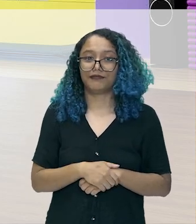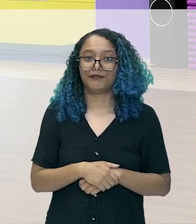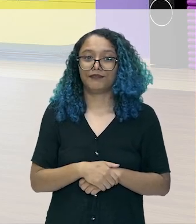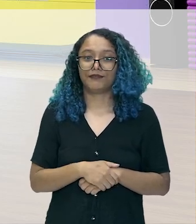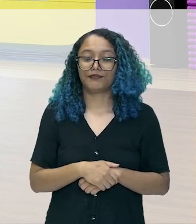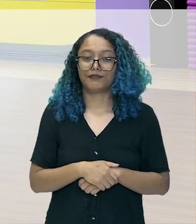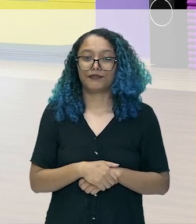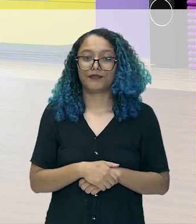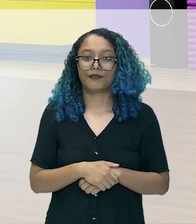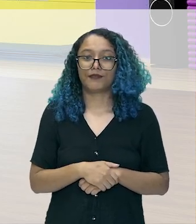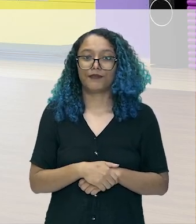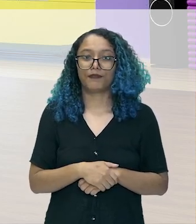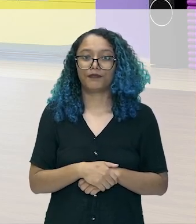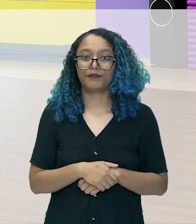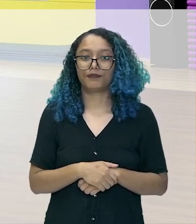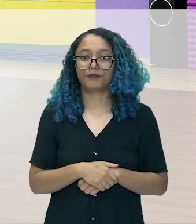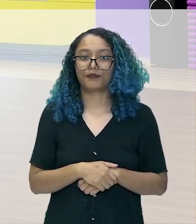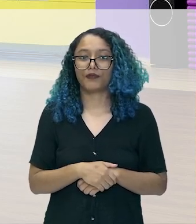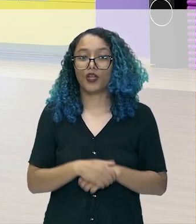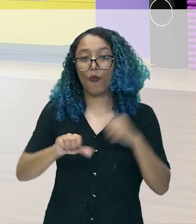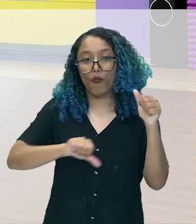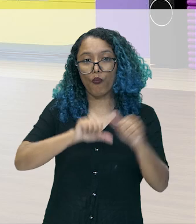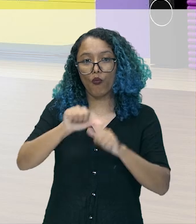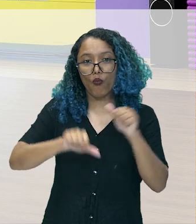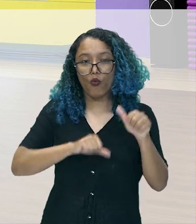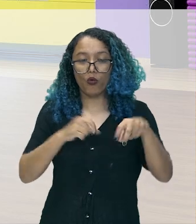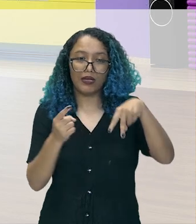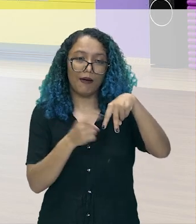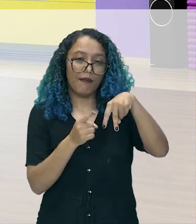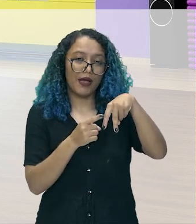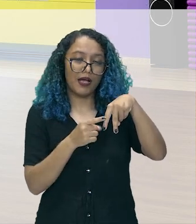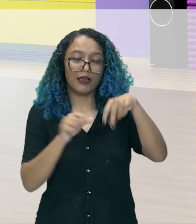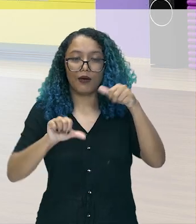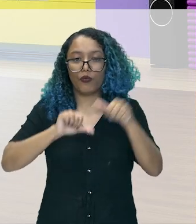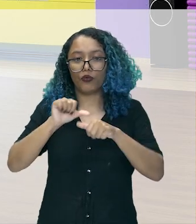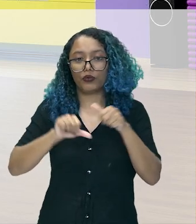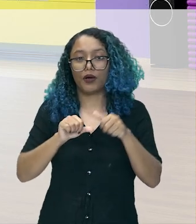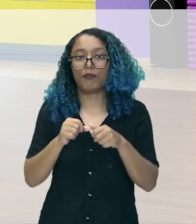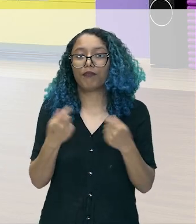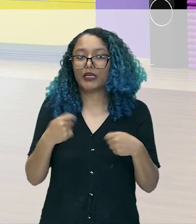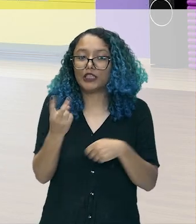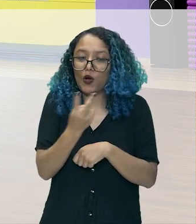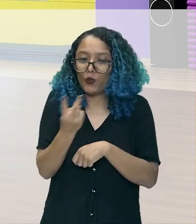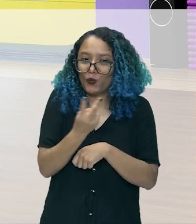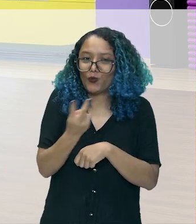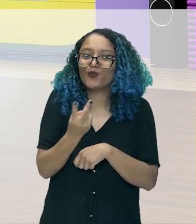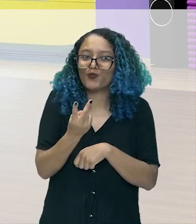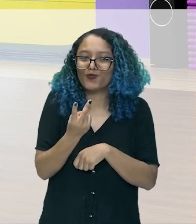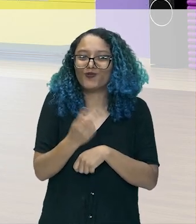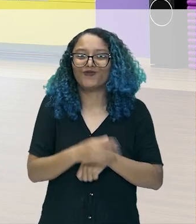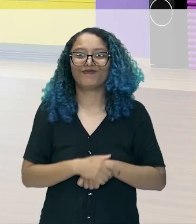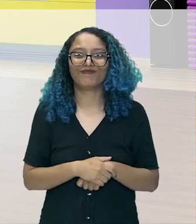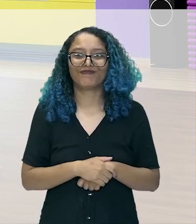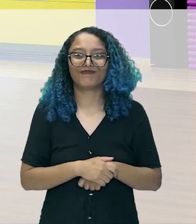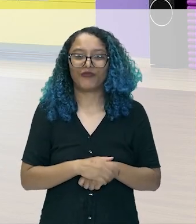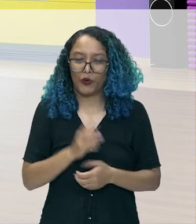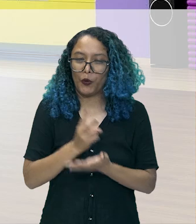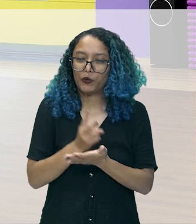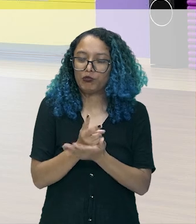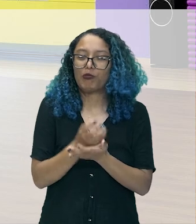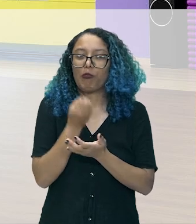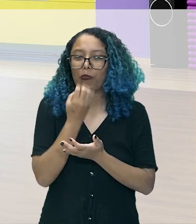6, 7, 8. Joelho. 1, 2, 3, 4, 5,